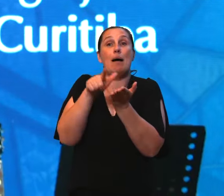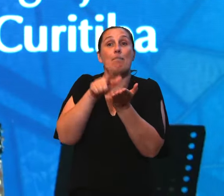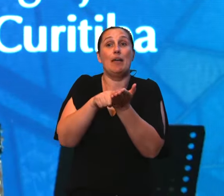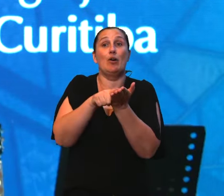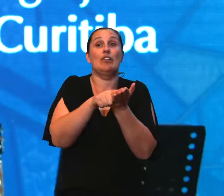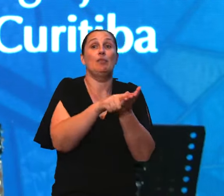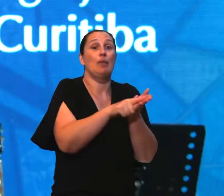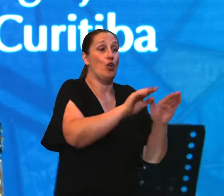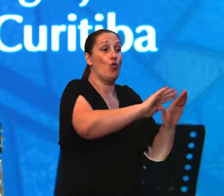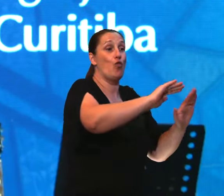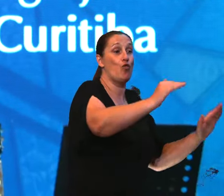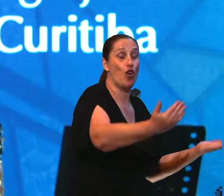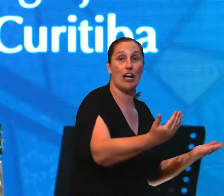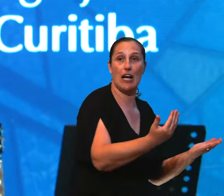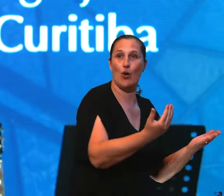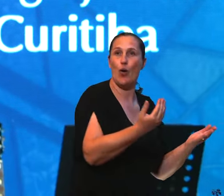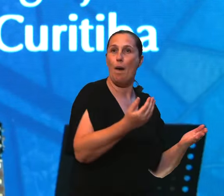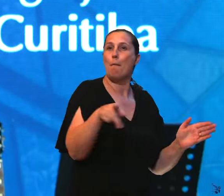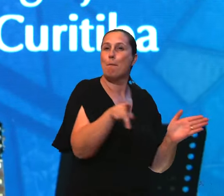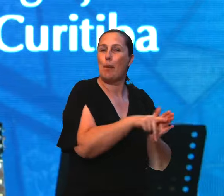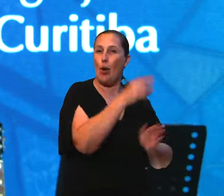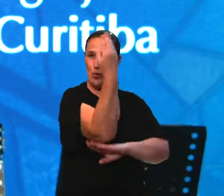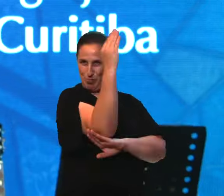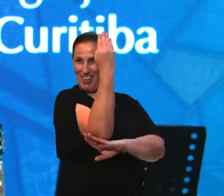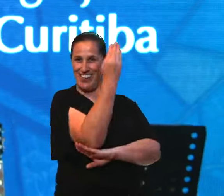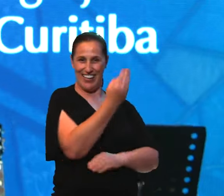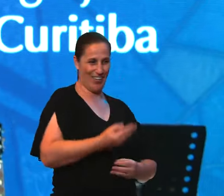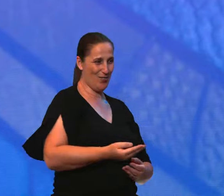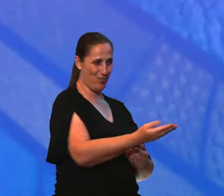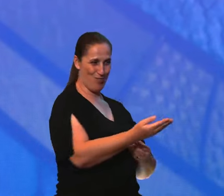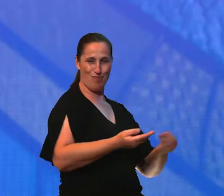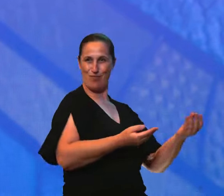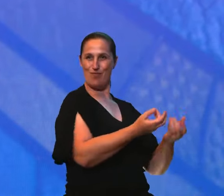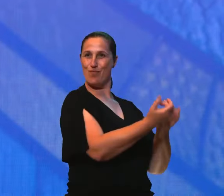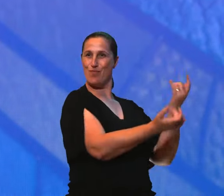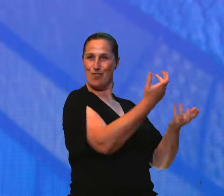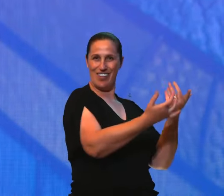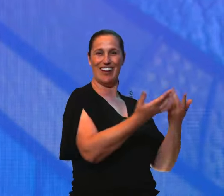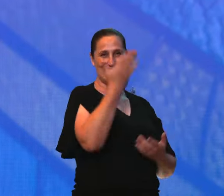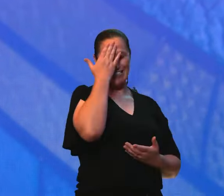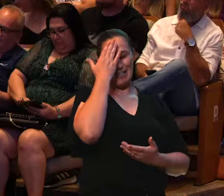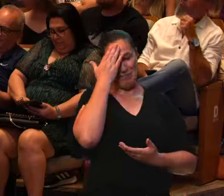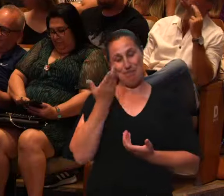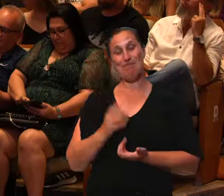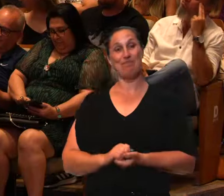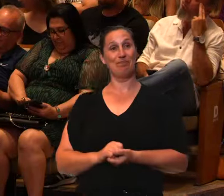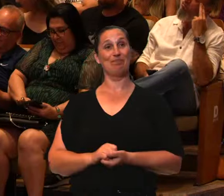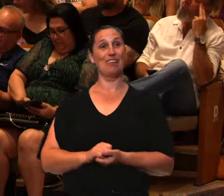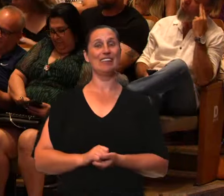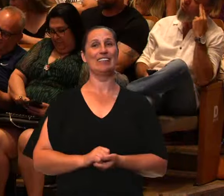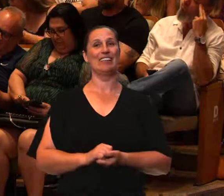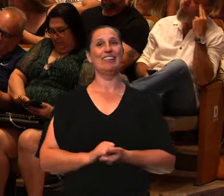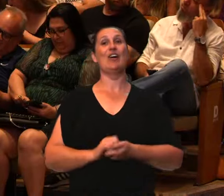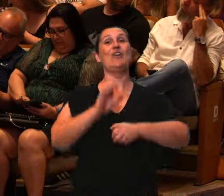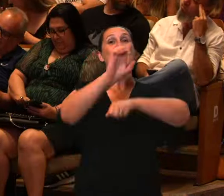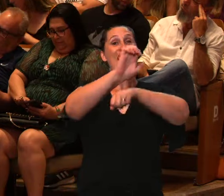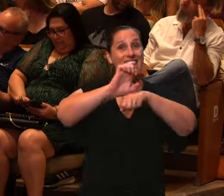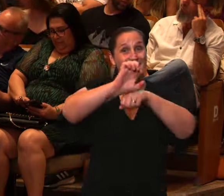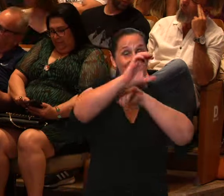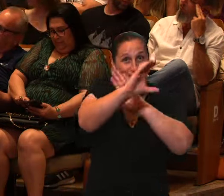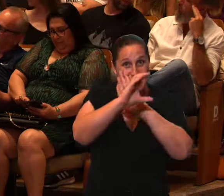ajudar não para queimar a Bíblia mas a não ser que acabe a lenha muito bem Efésios Capítulo